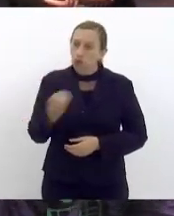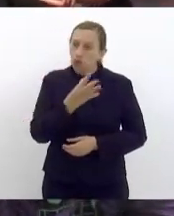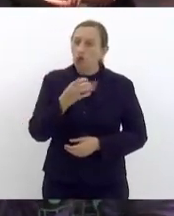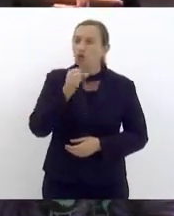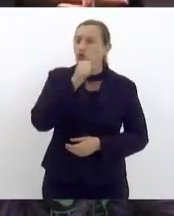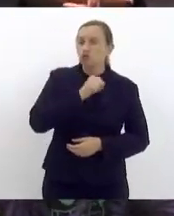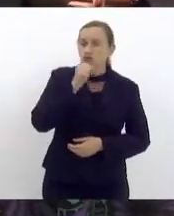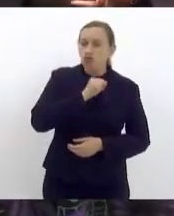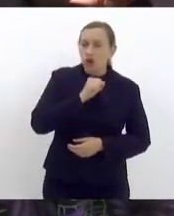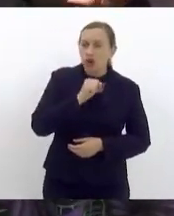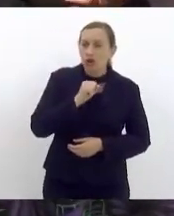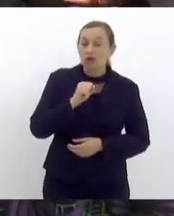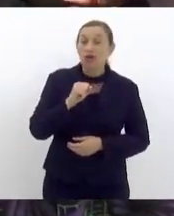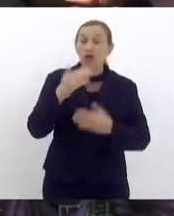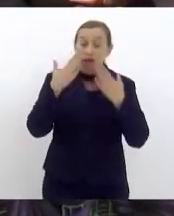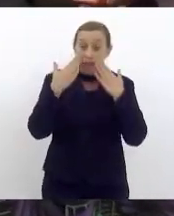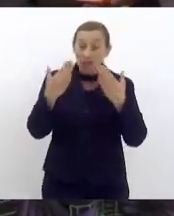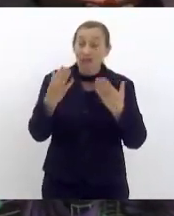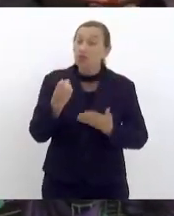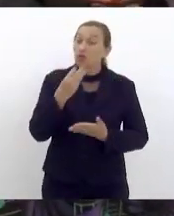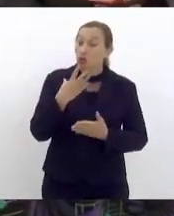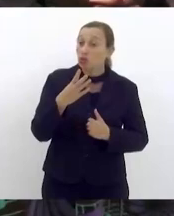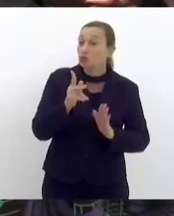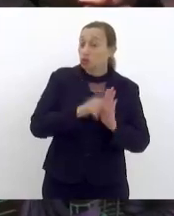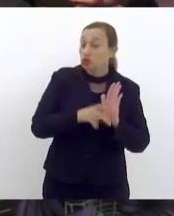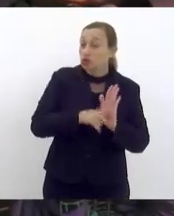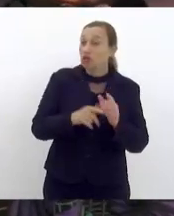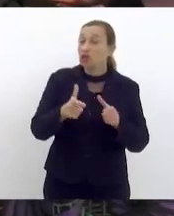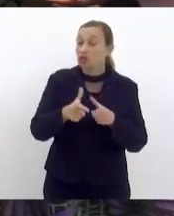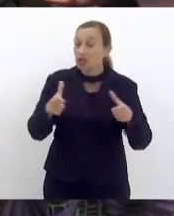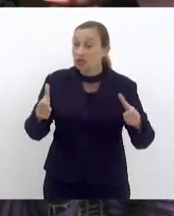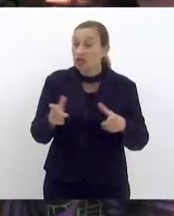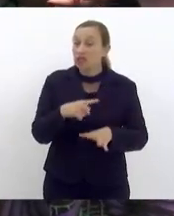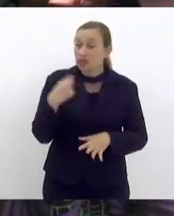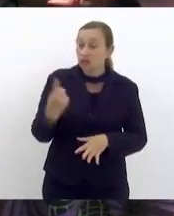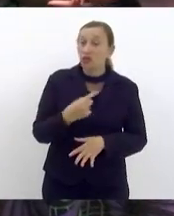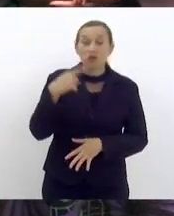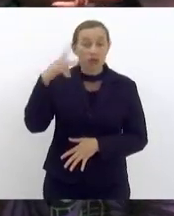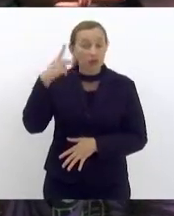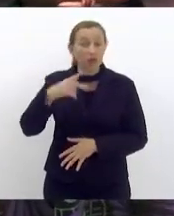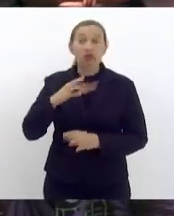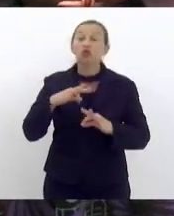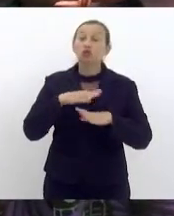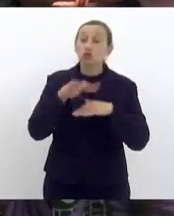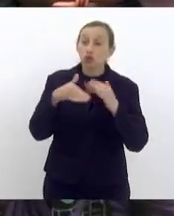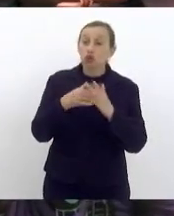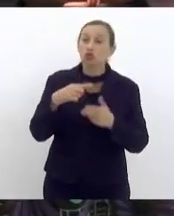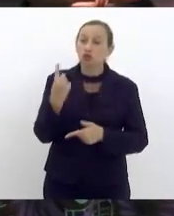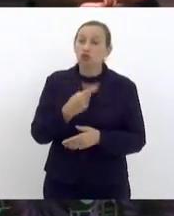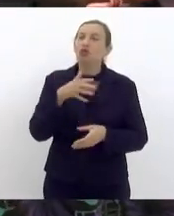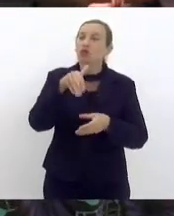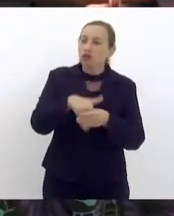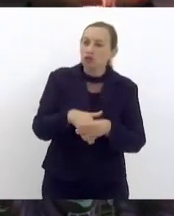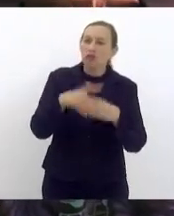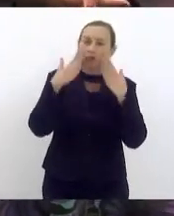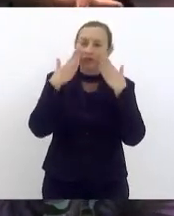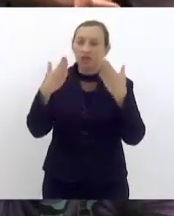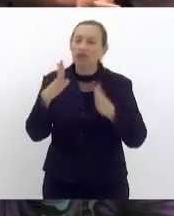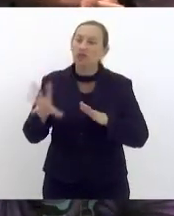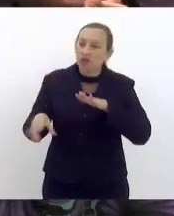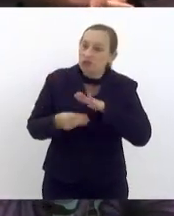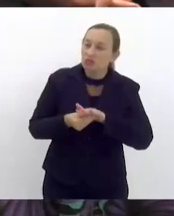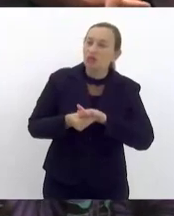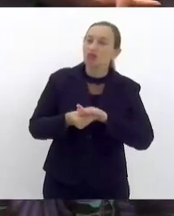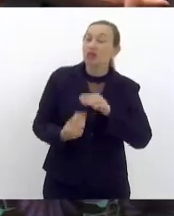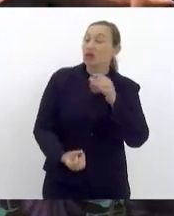antigos apresentem bons projetos que isso engrandece o Parlamento todos nós todos nós votamos apresentamos emendas